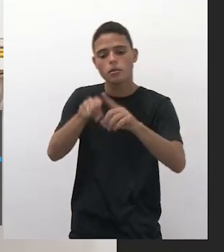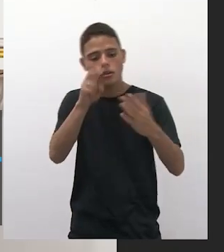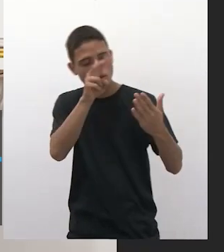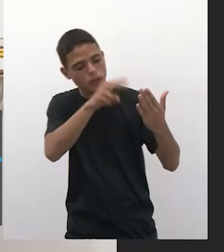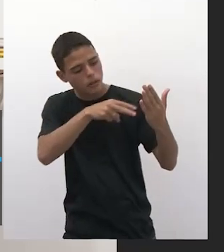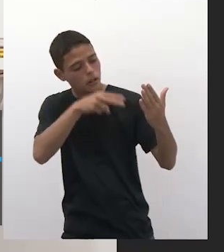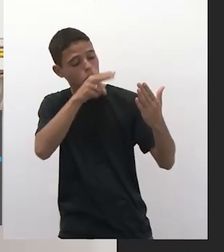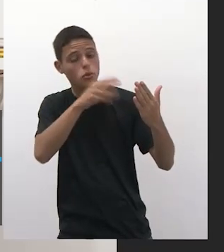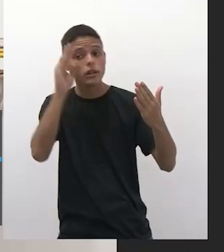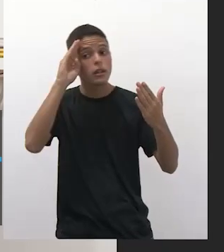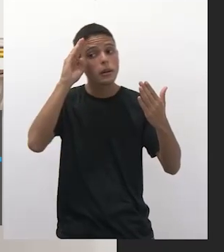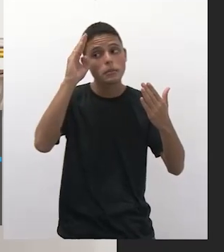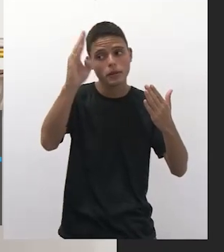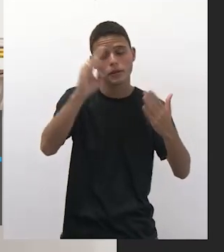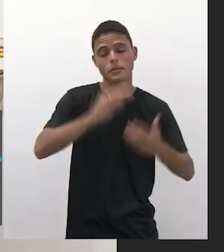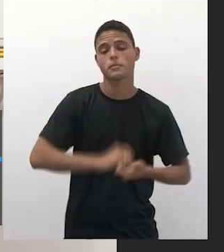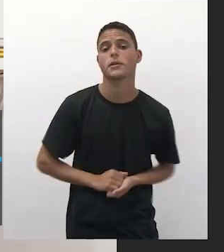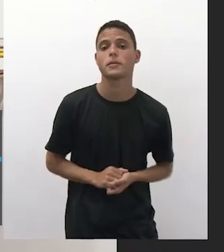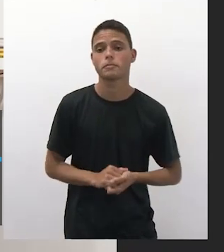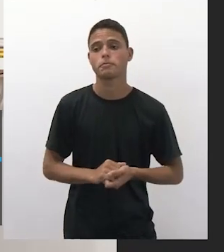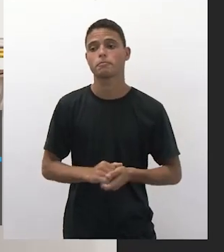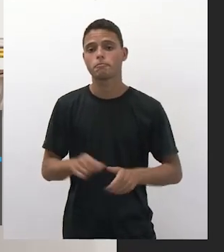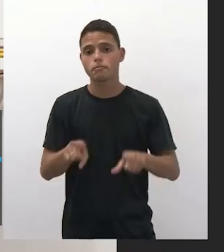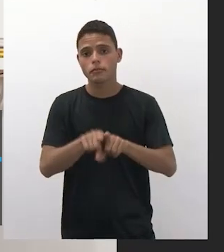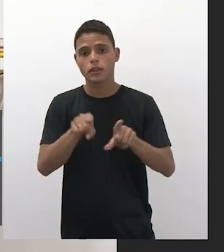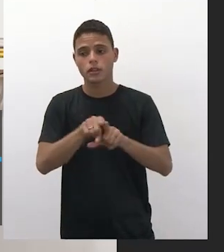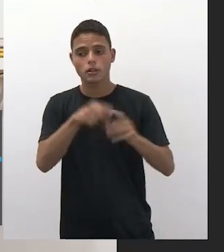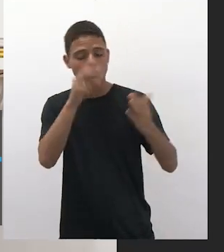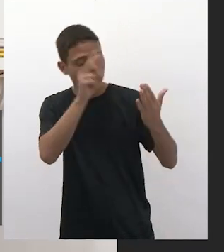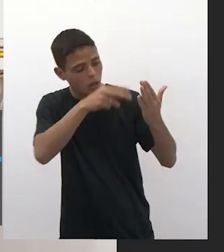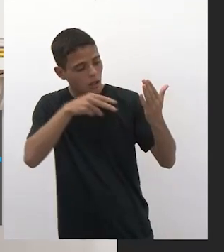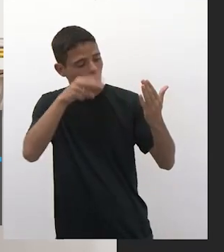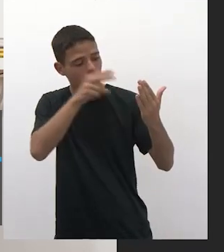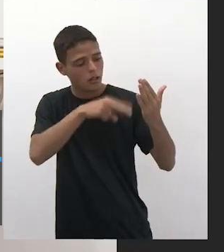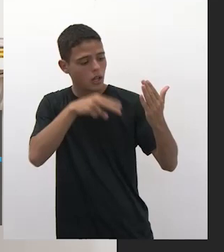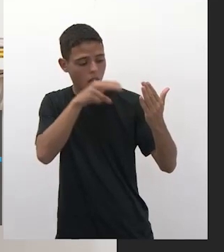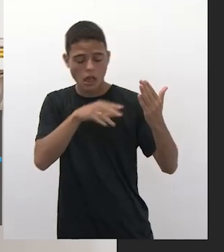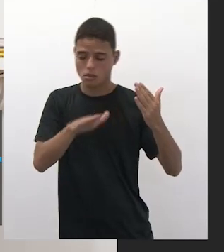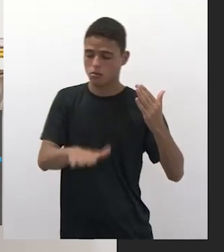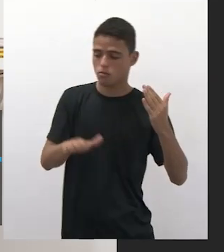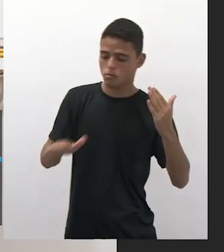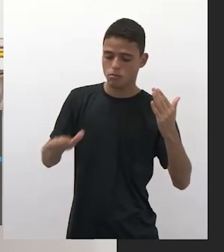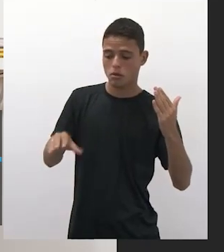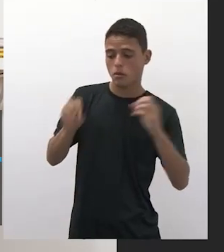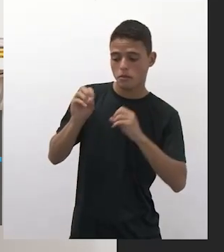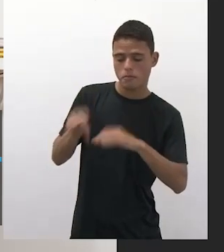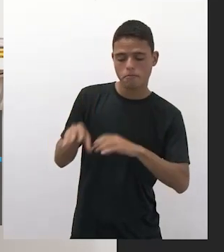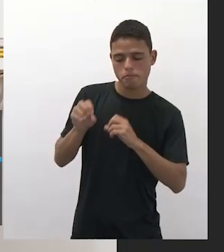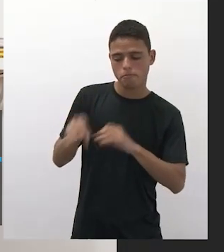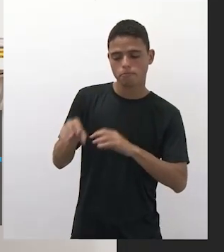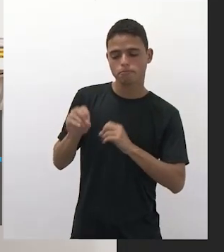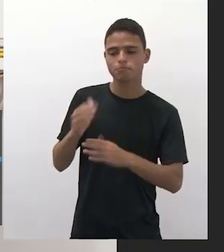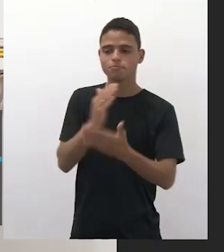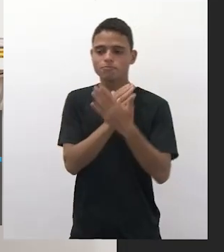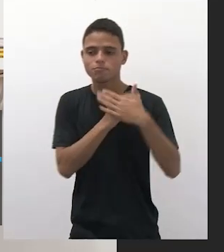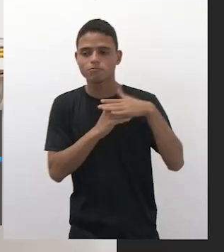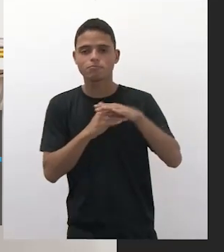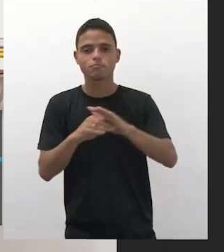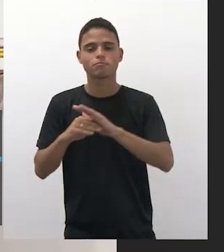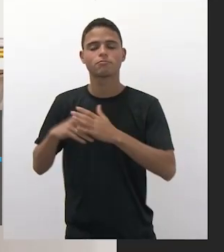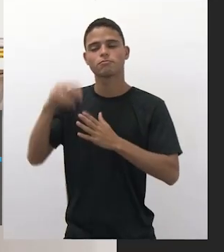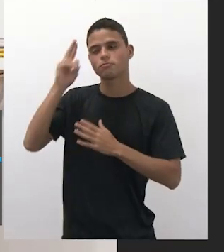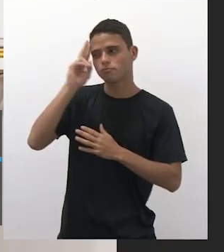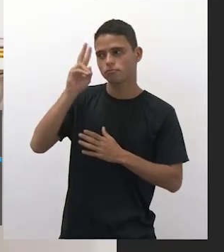quem estava mais avançado na leitura lia para aqueles que não estavam, né? Eu lembro